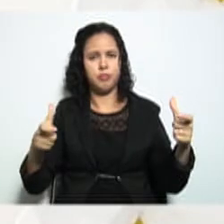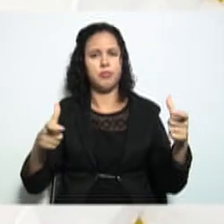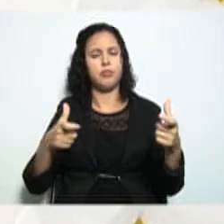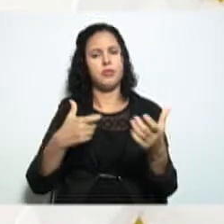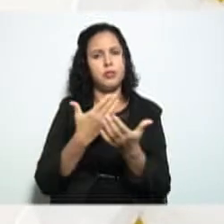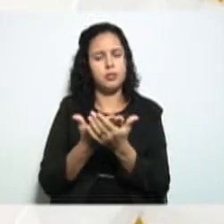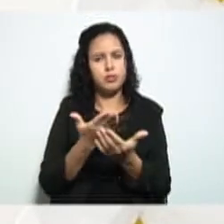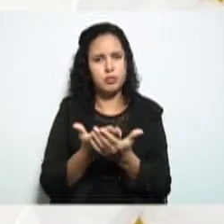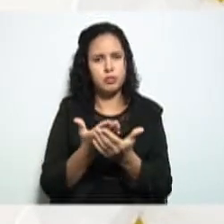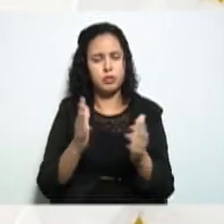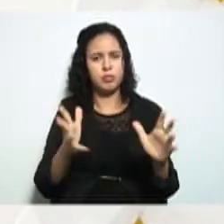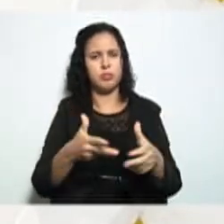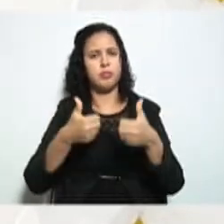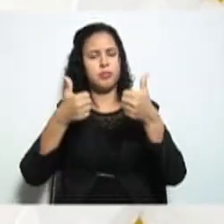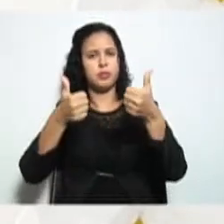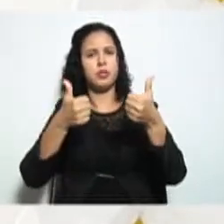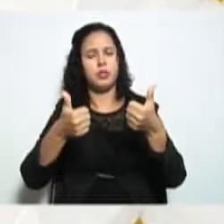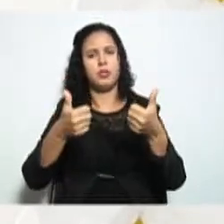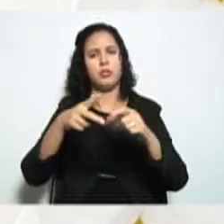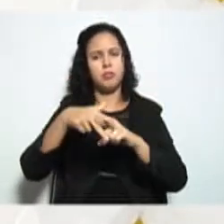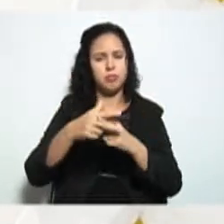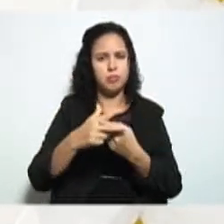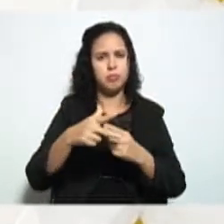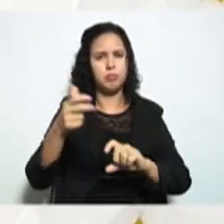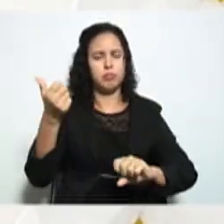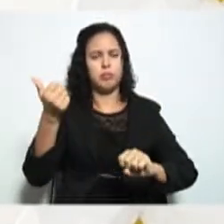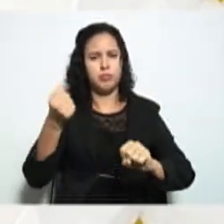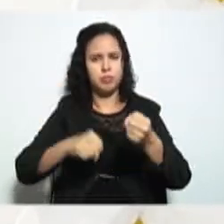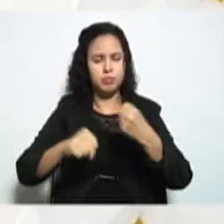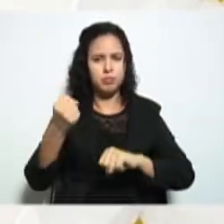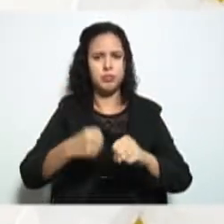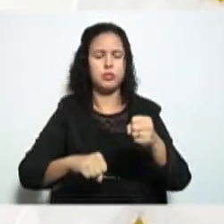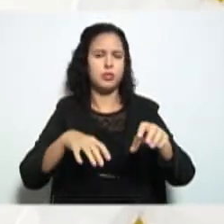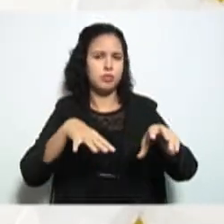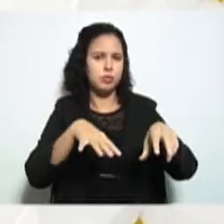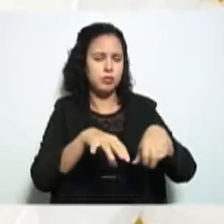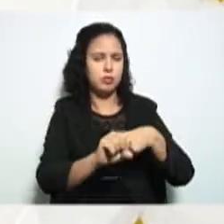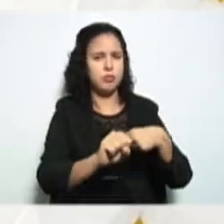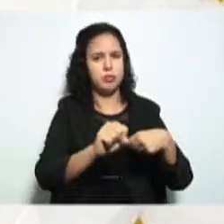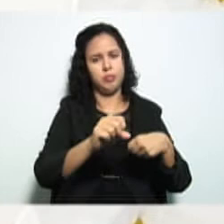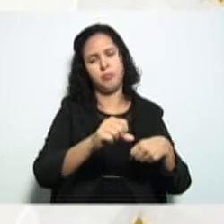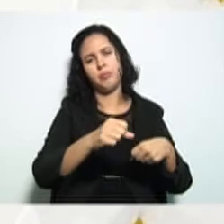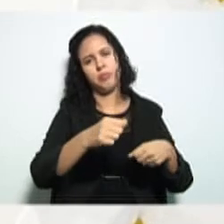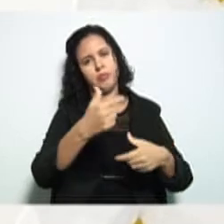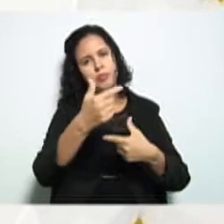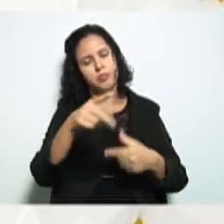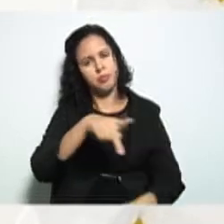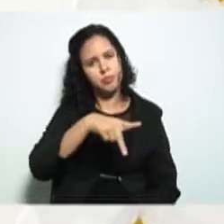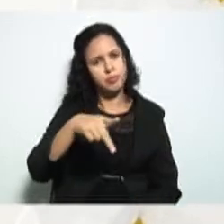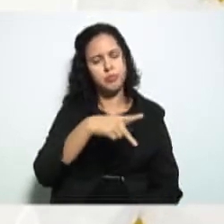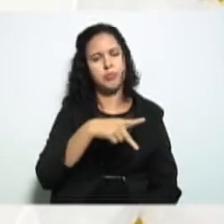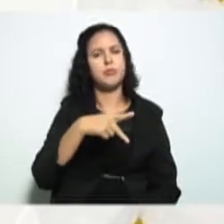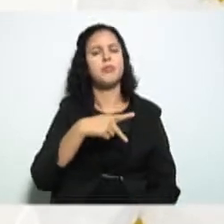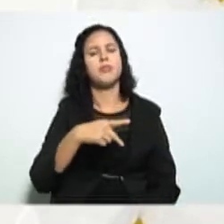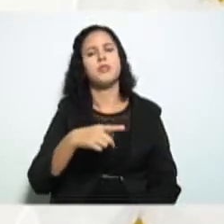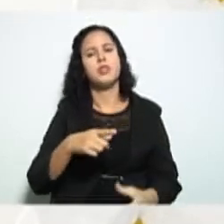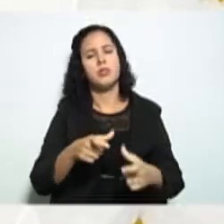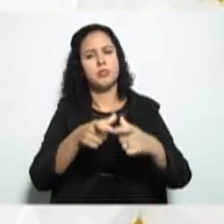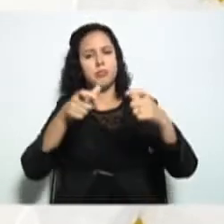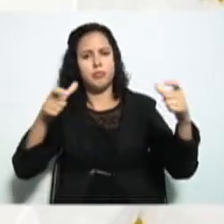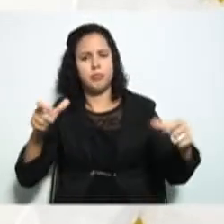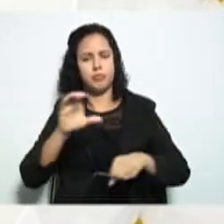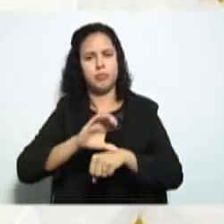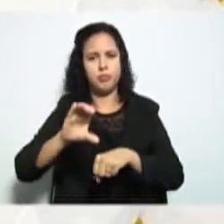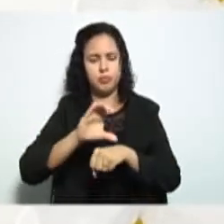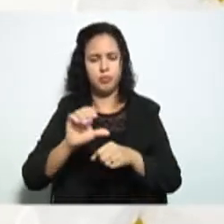estúdios, melhorar equipamentos, capacitar pessoal e ampliar o número de cursos para todos os polos existentes e